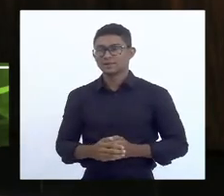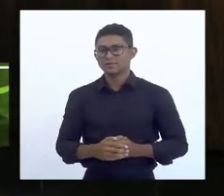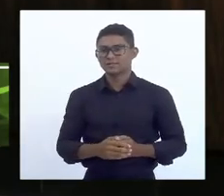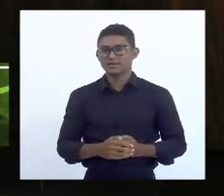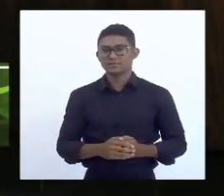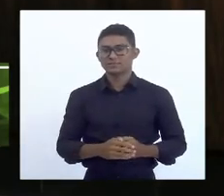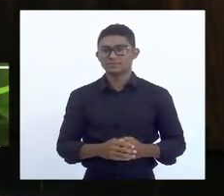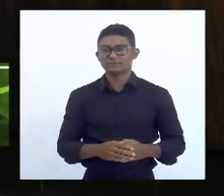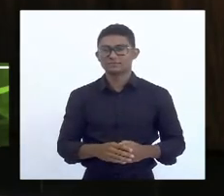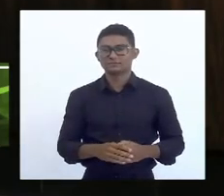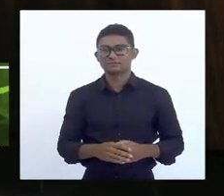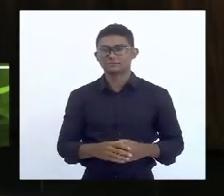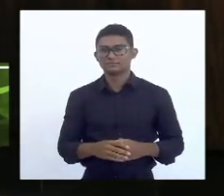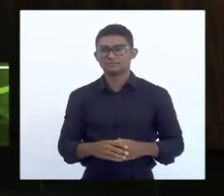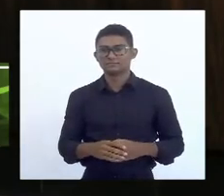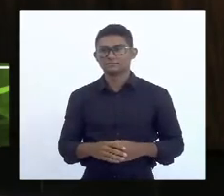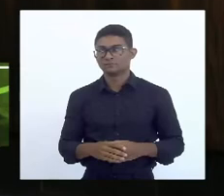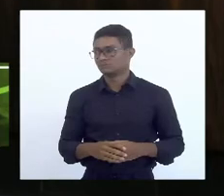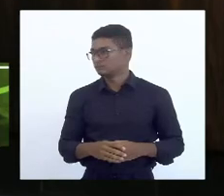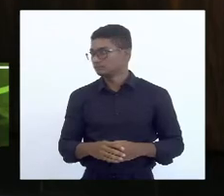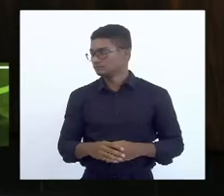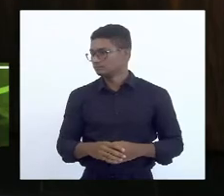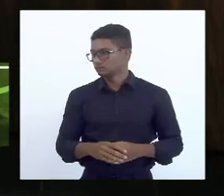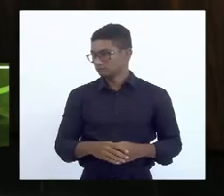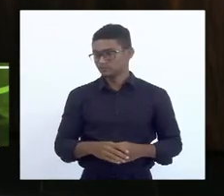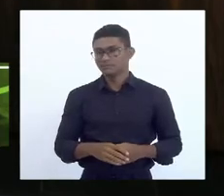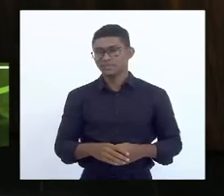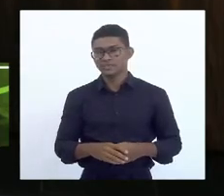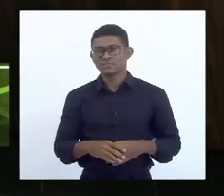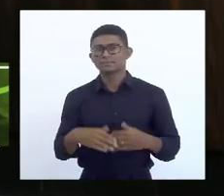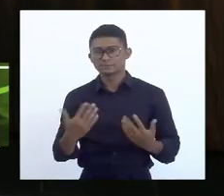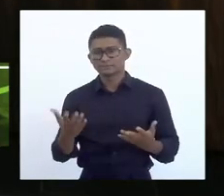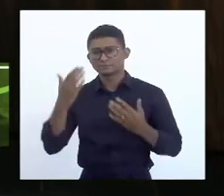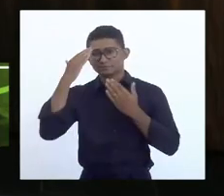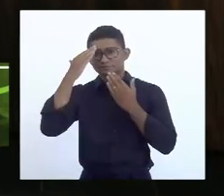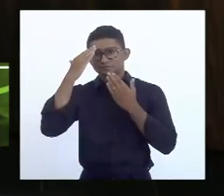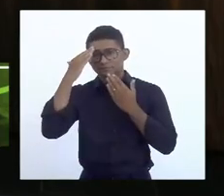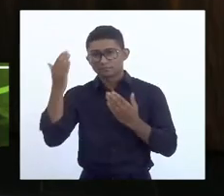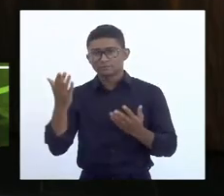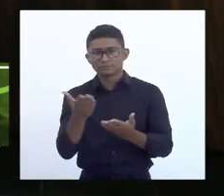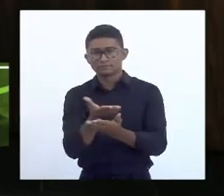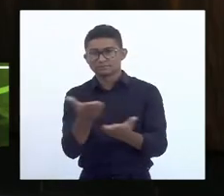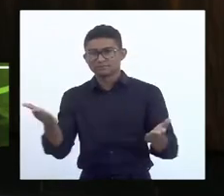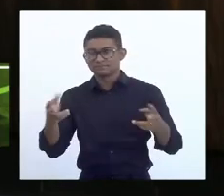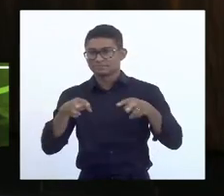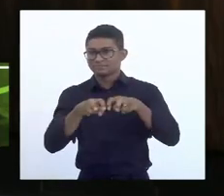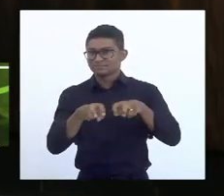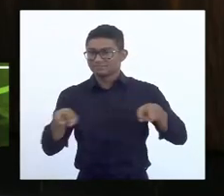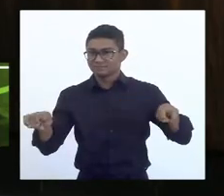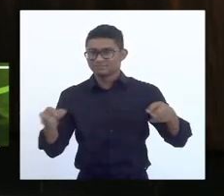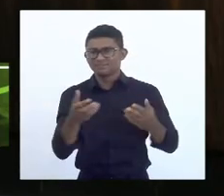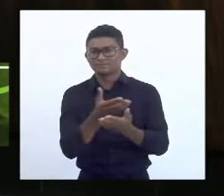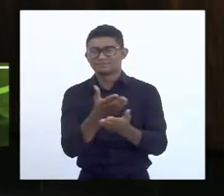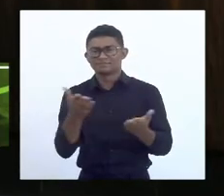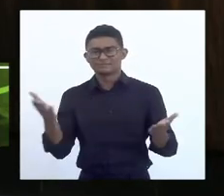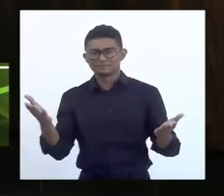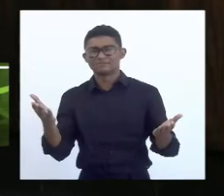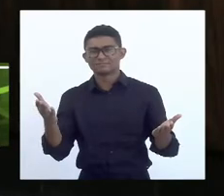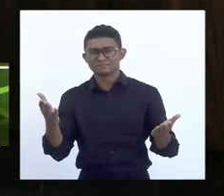e a todos nessa mesa maravilhosa, com essas amapoas belíssimas de